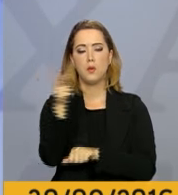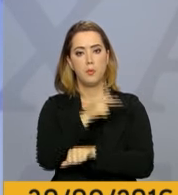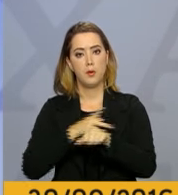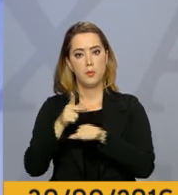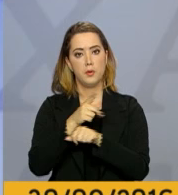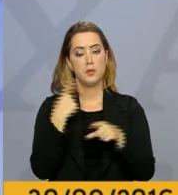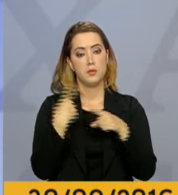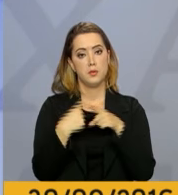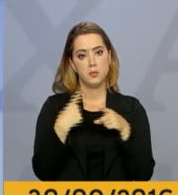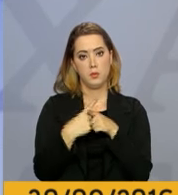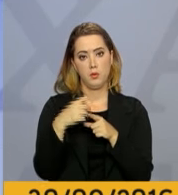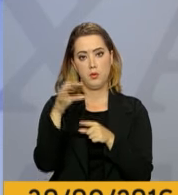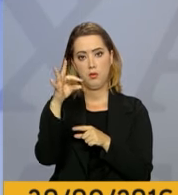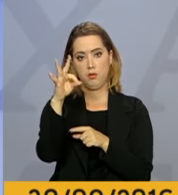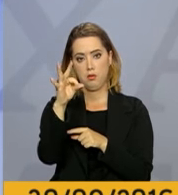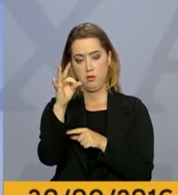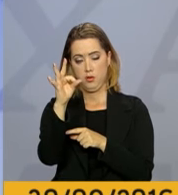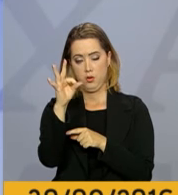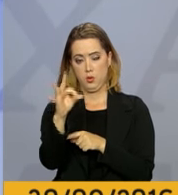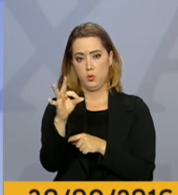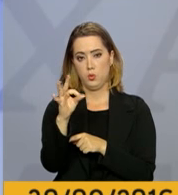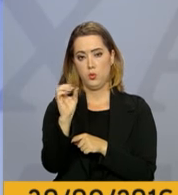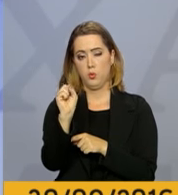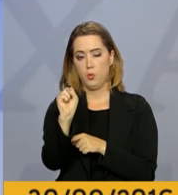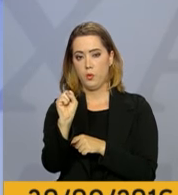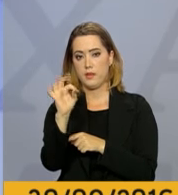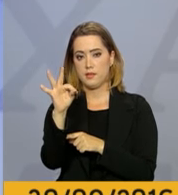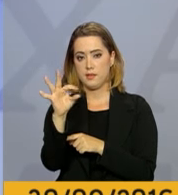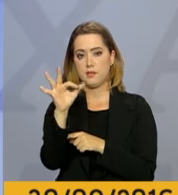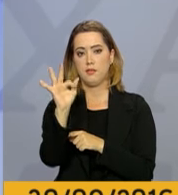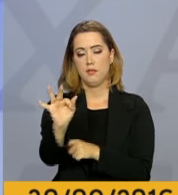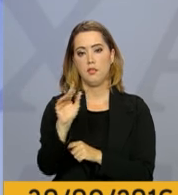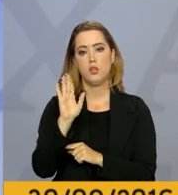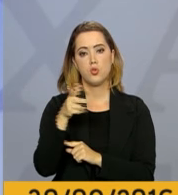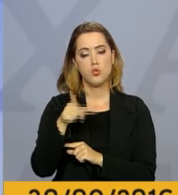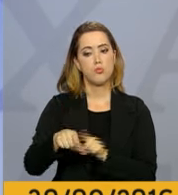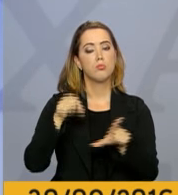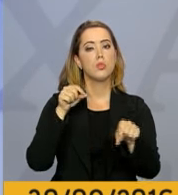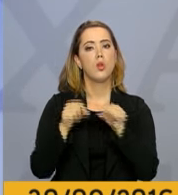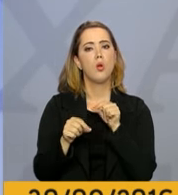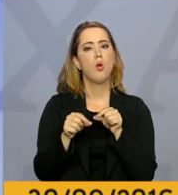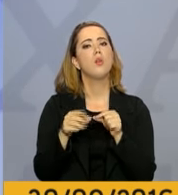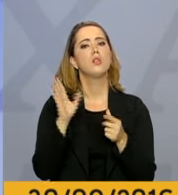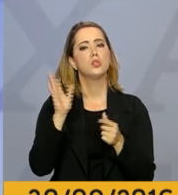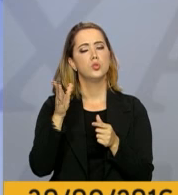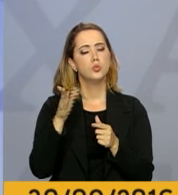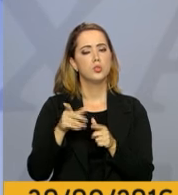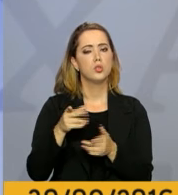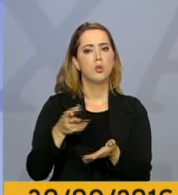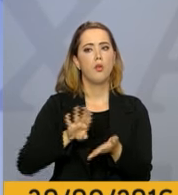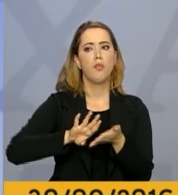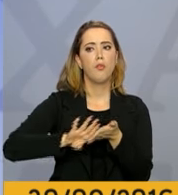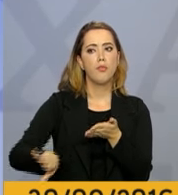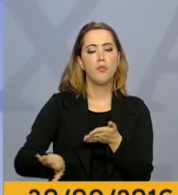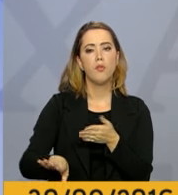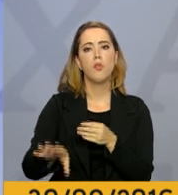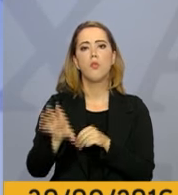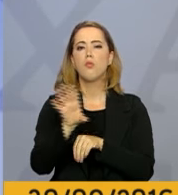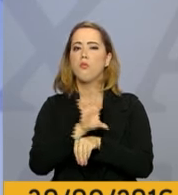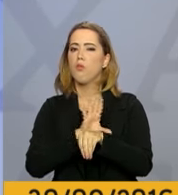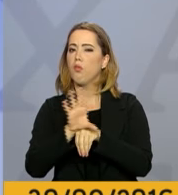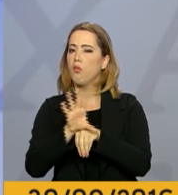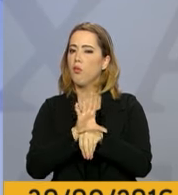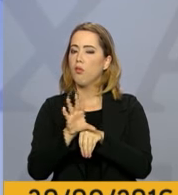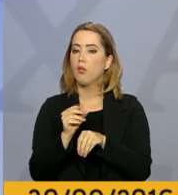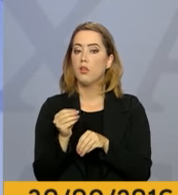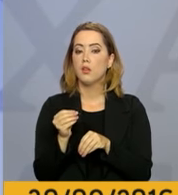o Supremo Tribunal Federal, com base nos princípios constitucionais, tem decidido muitas questões fora da letra, da litera, né?